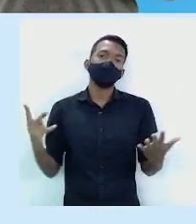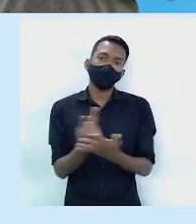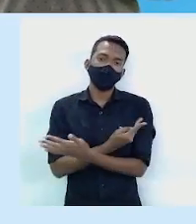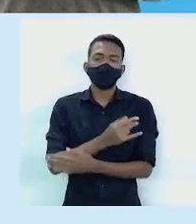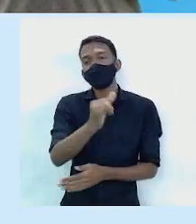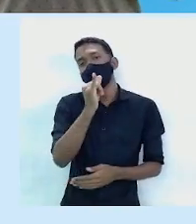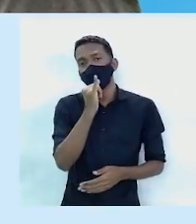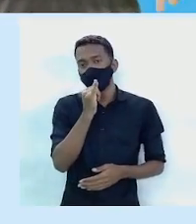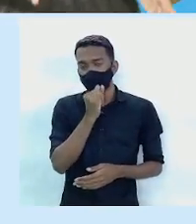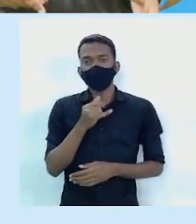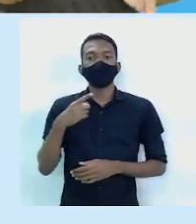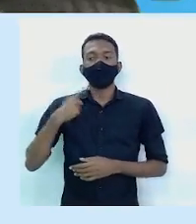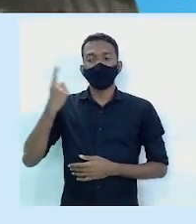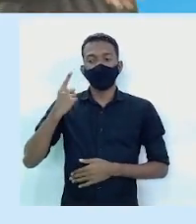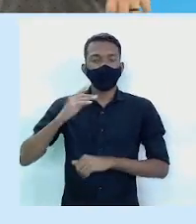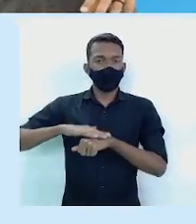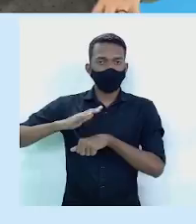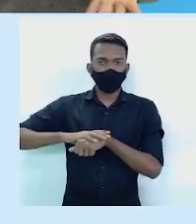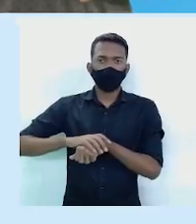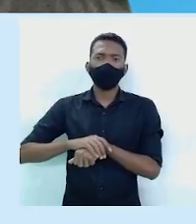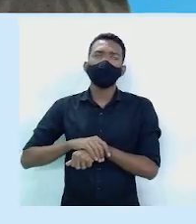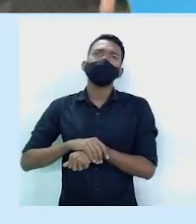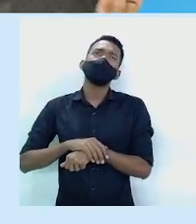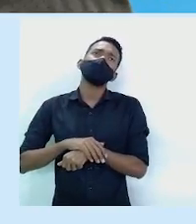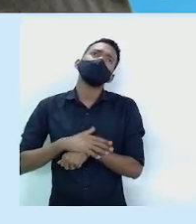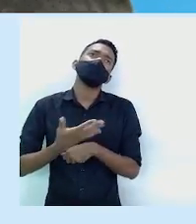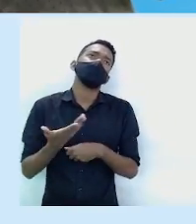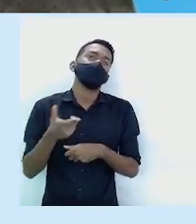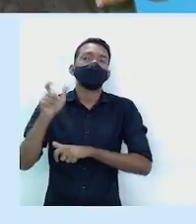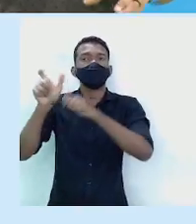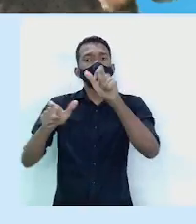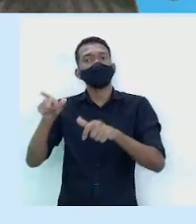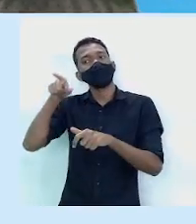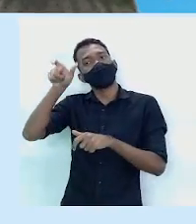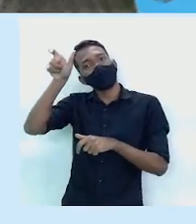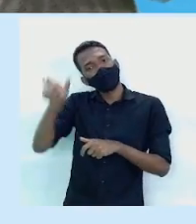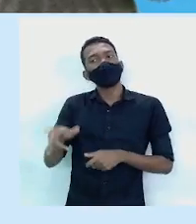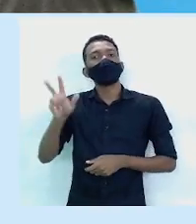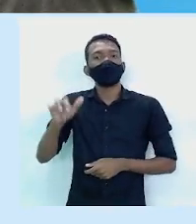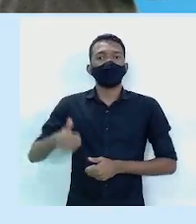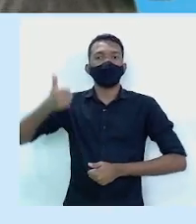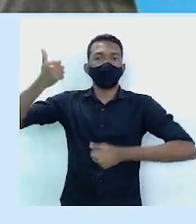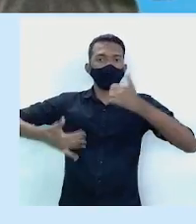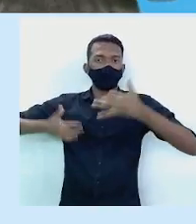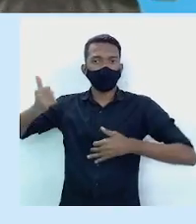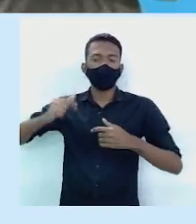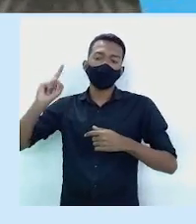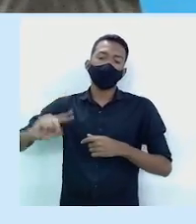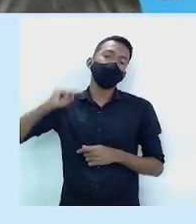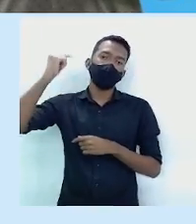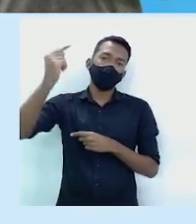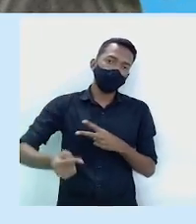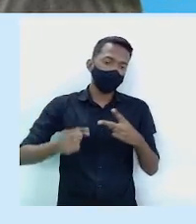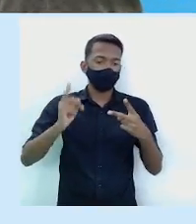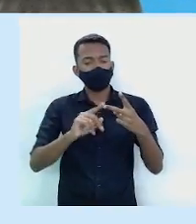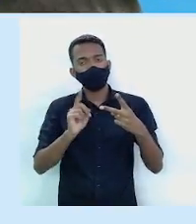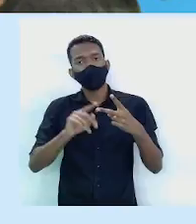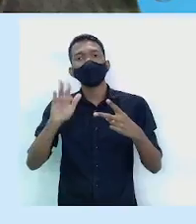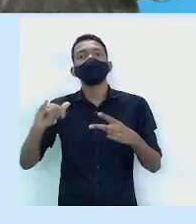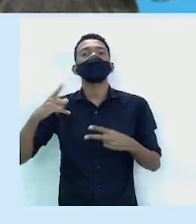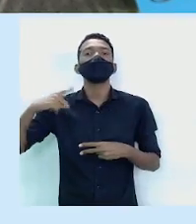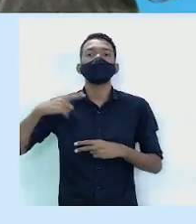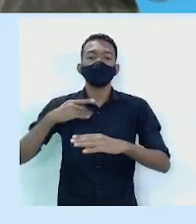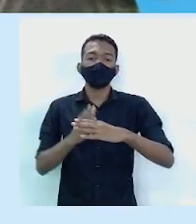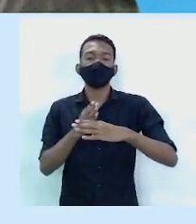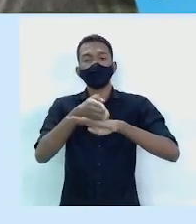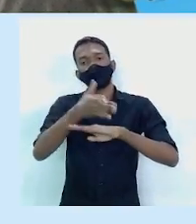por exemplo, naquele primeiro momento, o personagem A vai falar, em seguida a gente vai ter a entrada